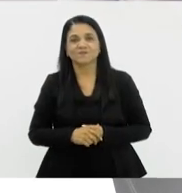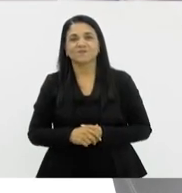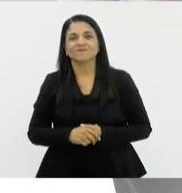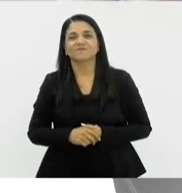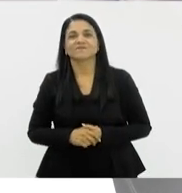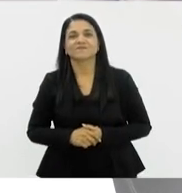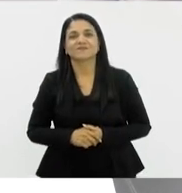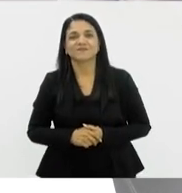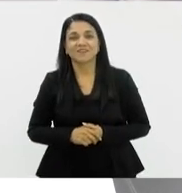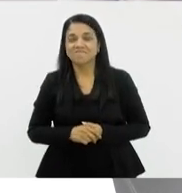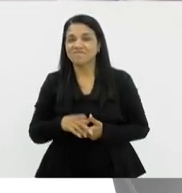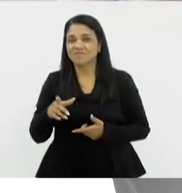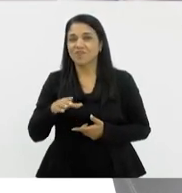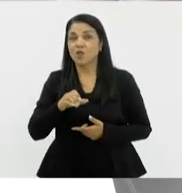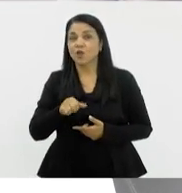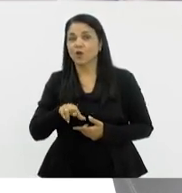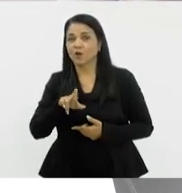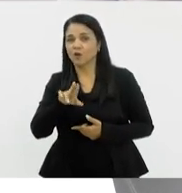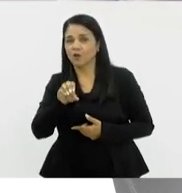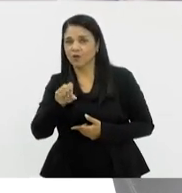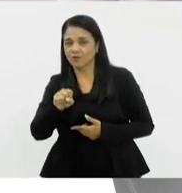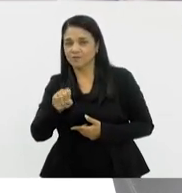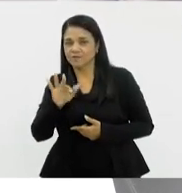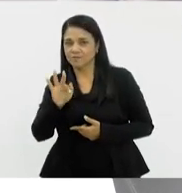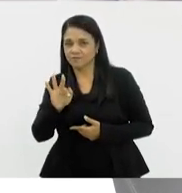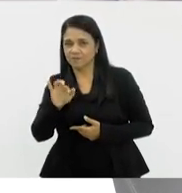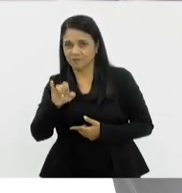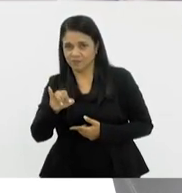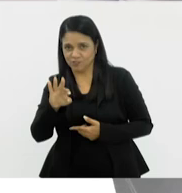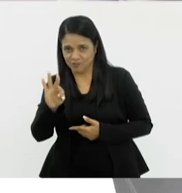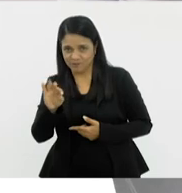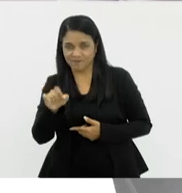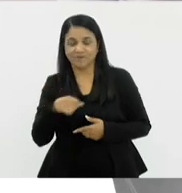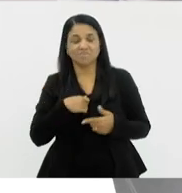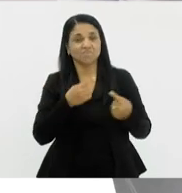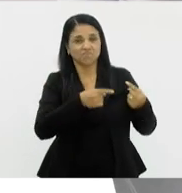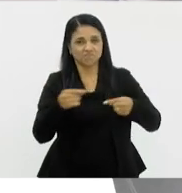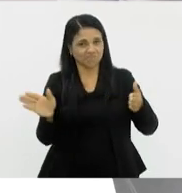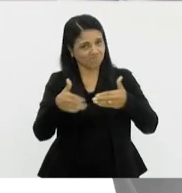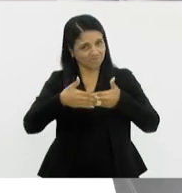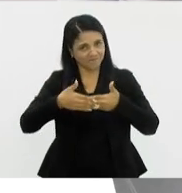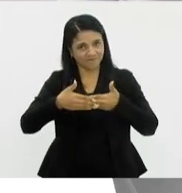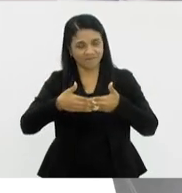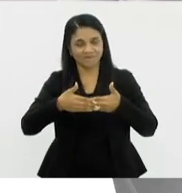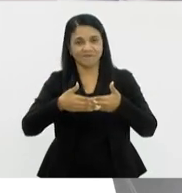Corruptela do anglicismo. Não havendo quem queira discutir, encerrada